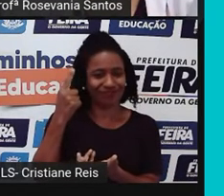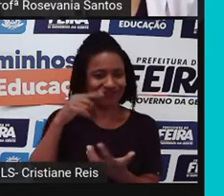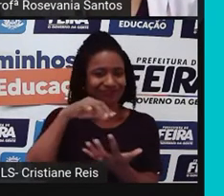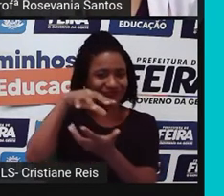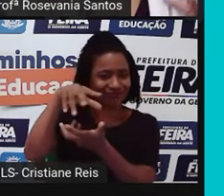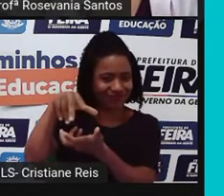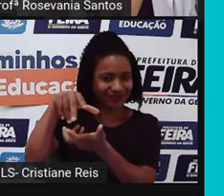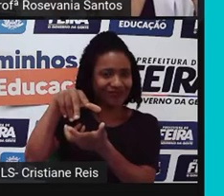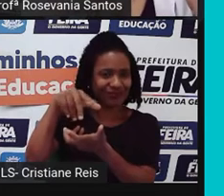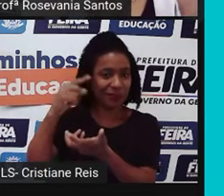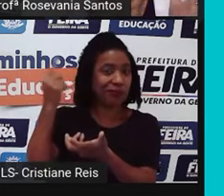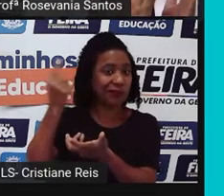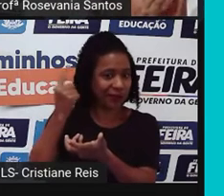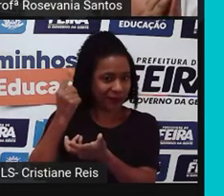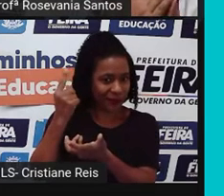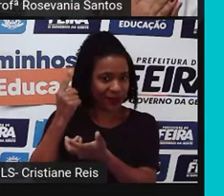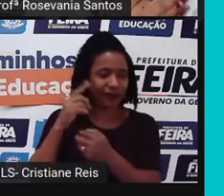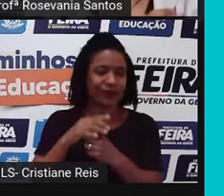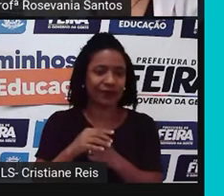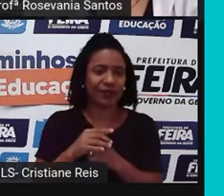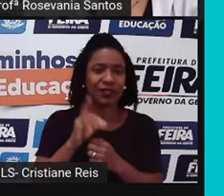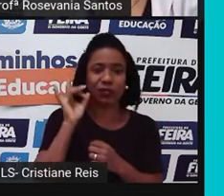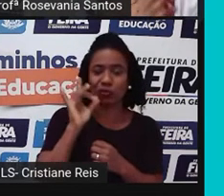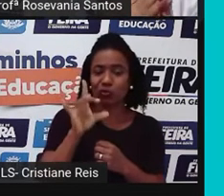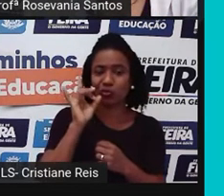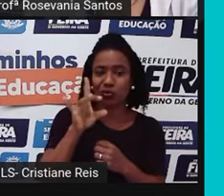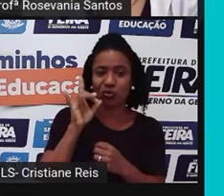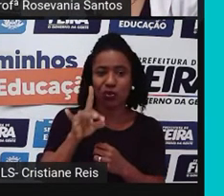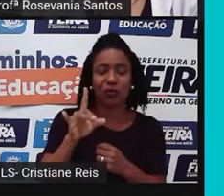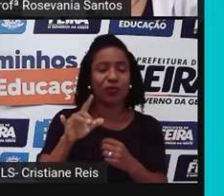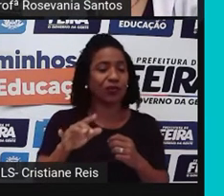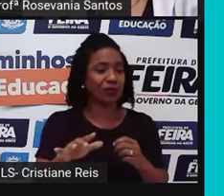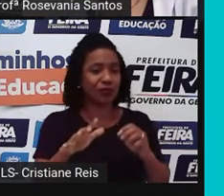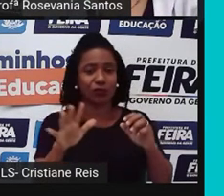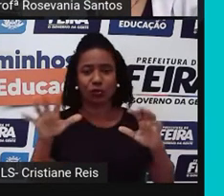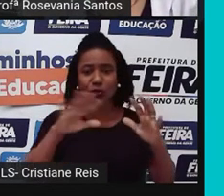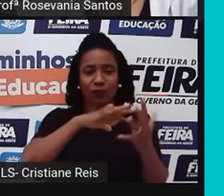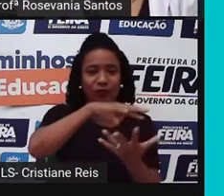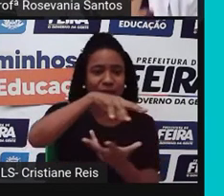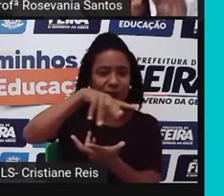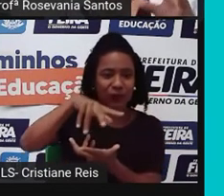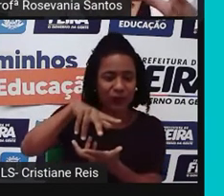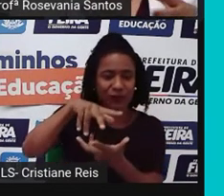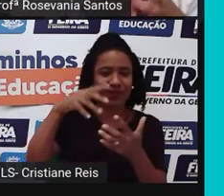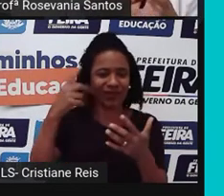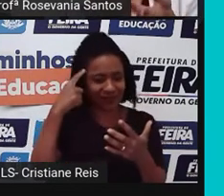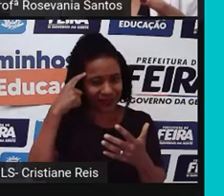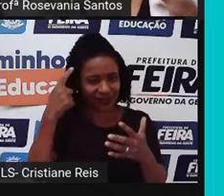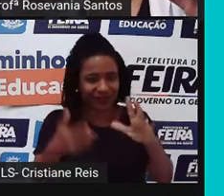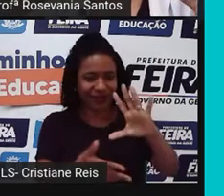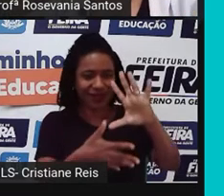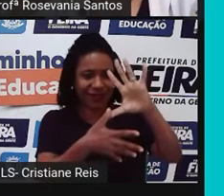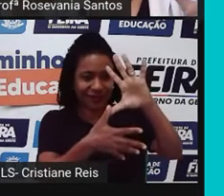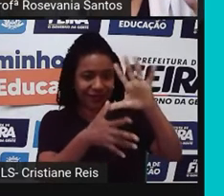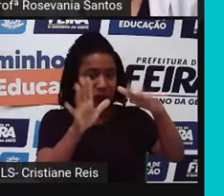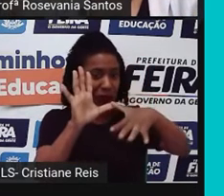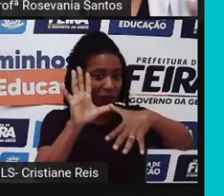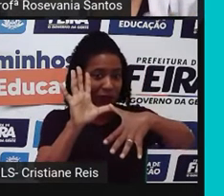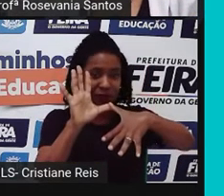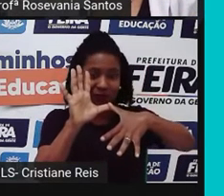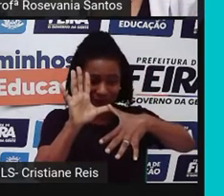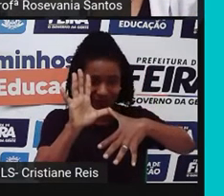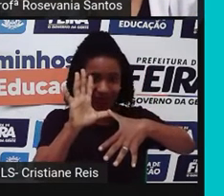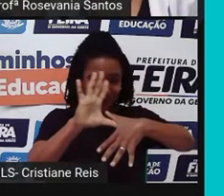dos continentes, antes a gente tinha apenas um continente, que era chamada a Pangeia. Depois, com o processo de movimentação das